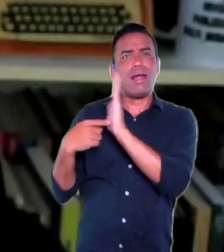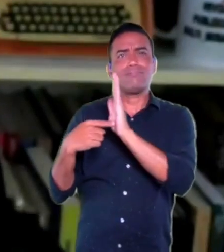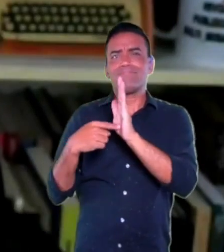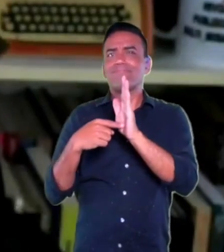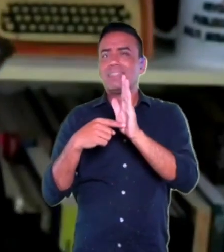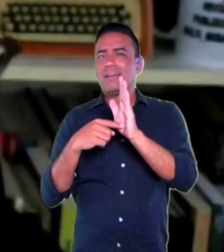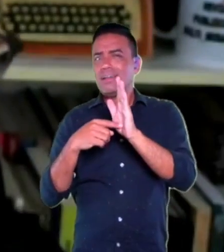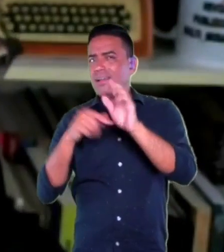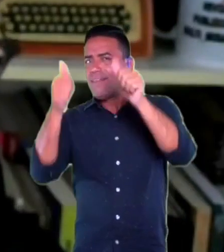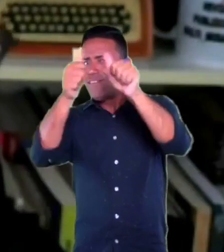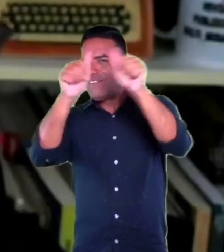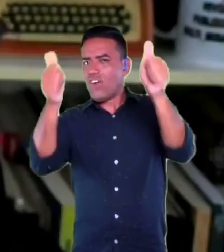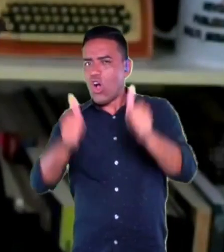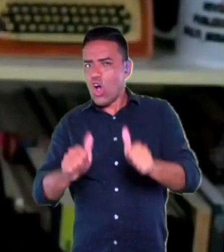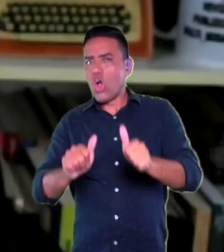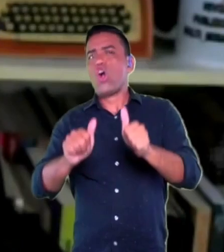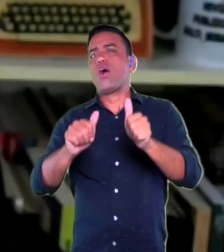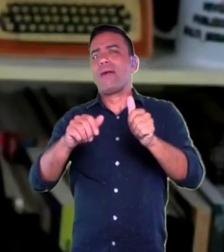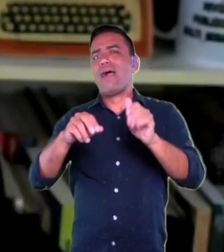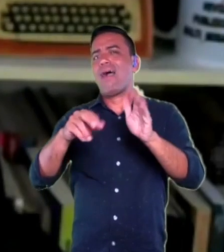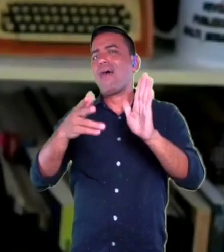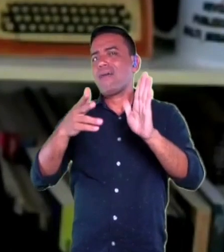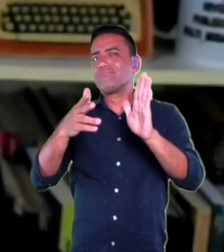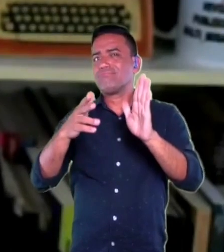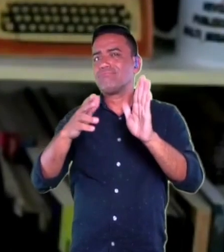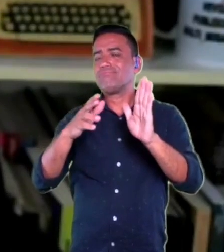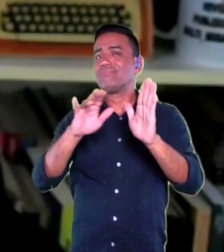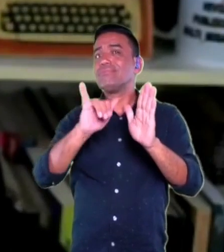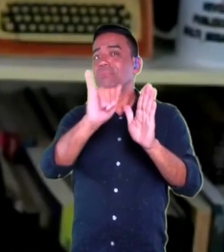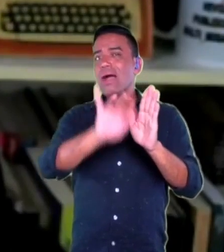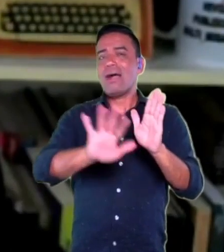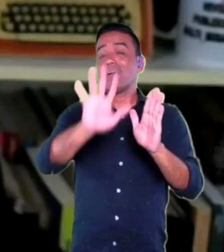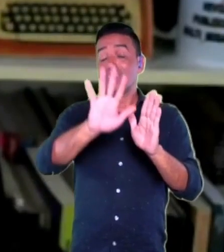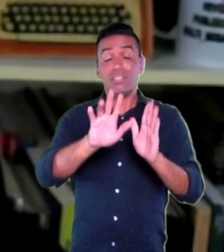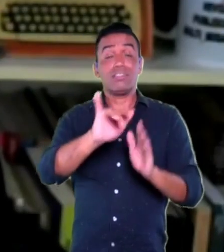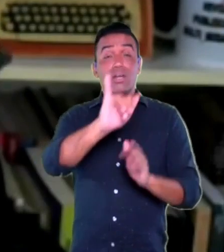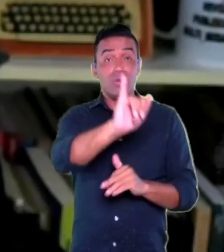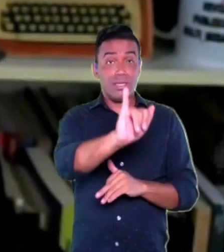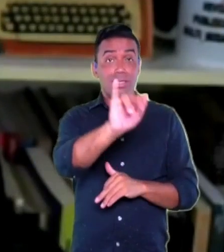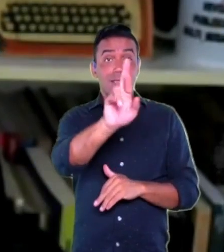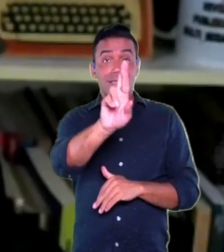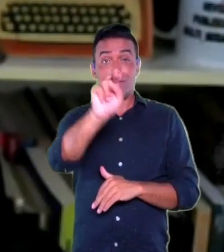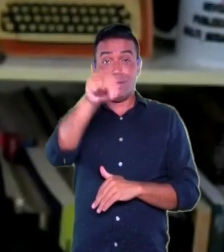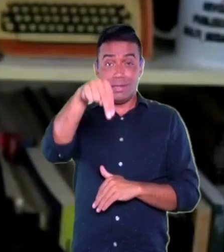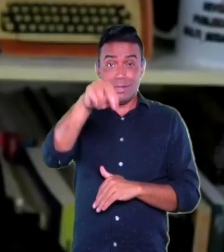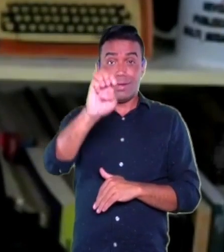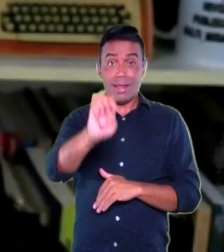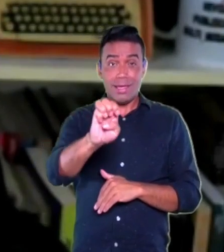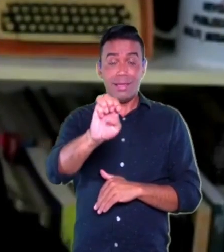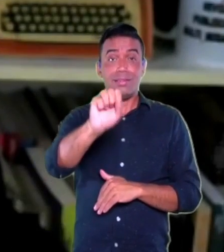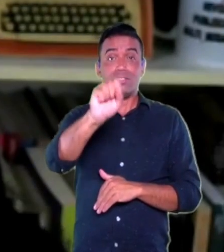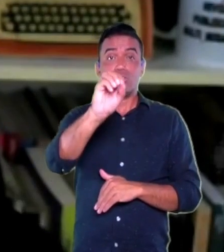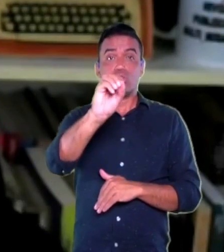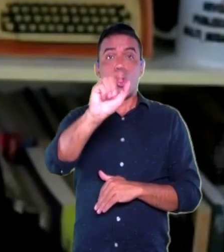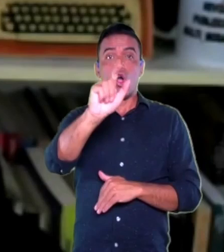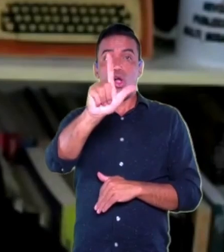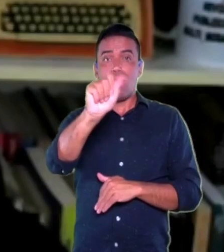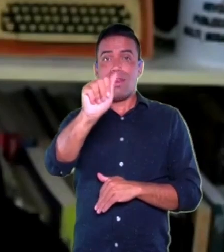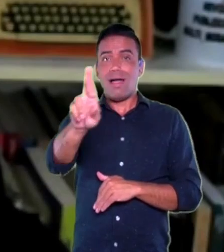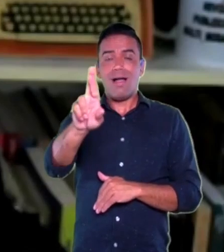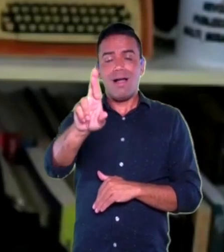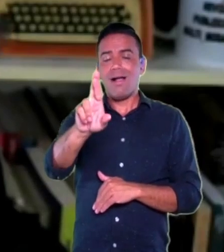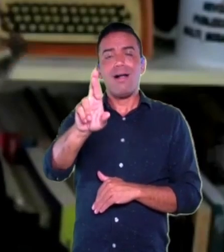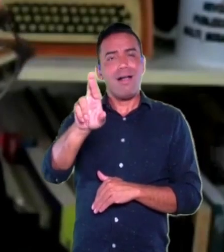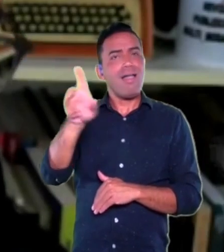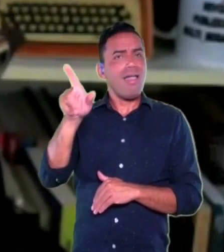emoldurar um pouco esse livro. Um é da Irene Solar, que é uma romancista catalã, tem um livro lindo